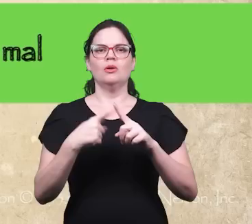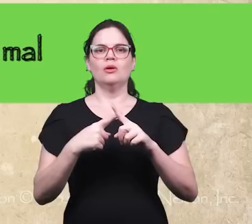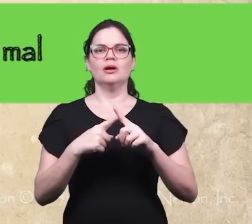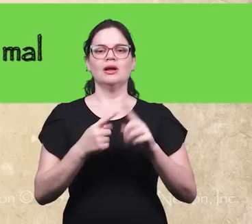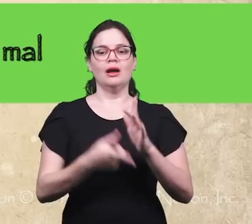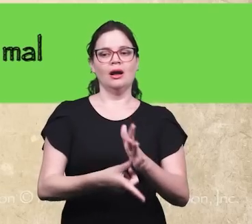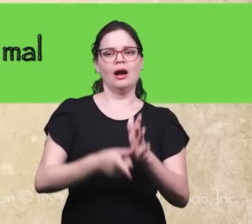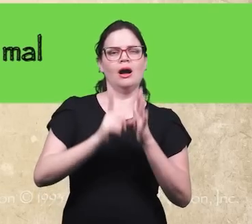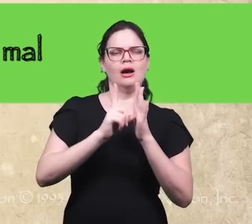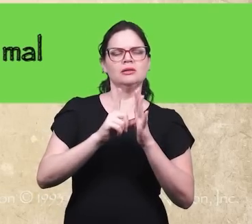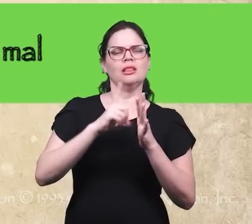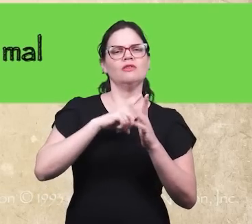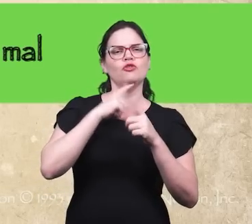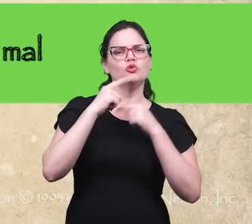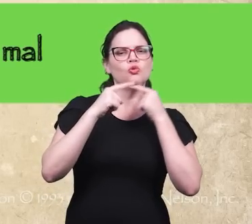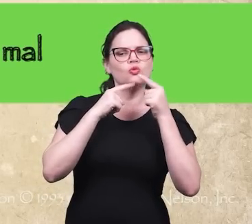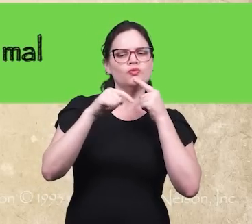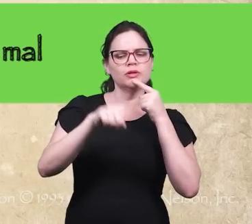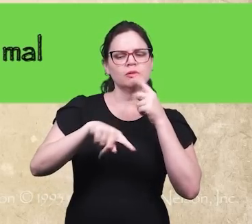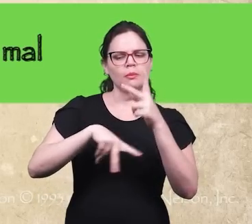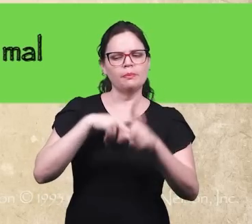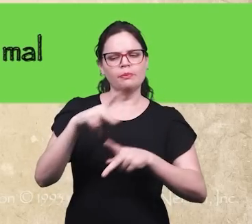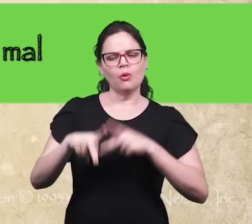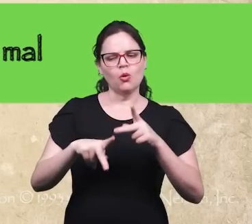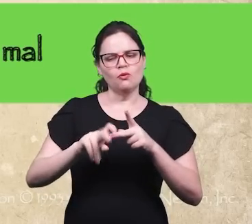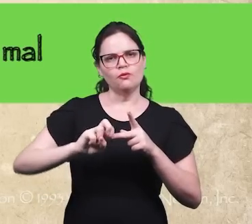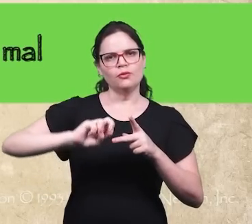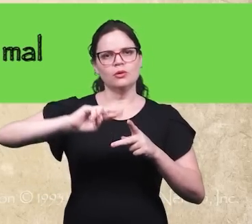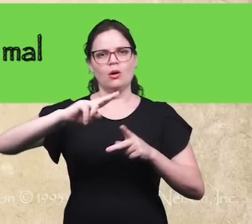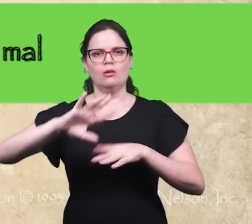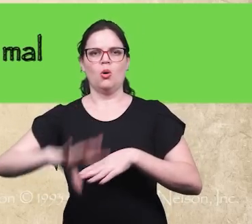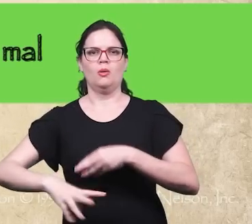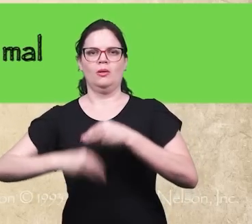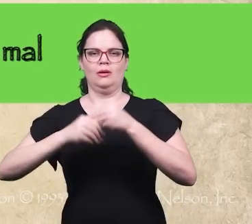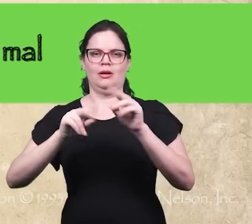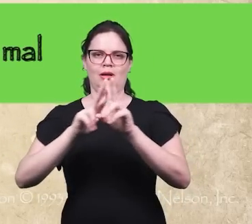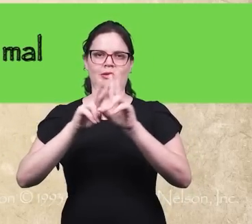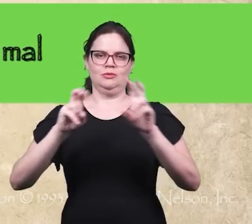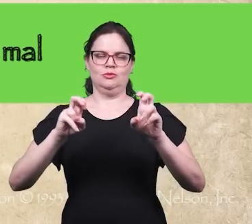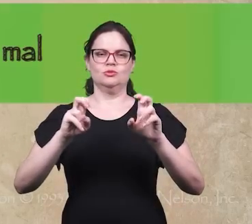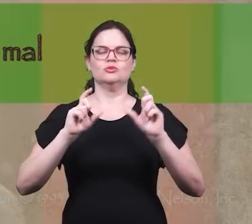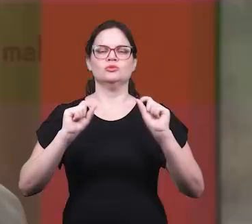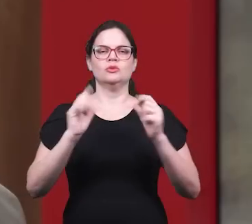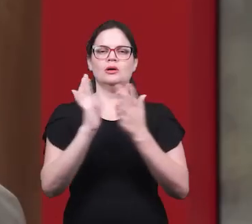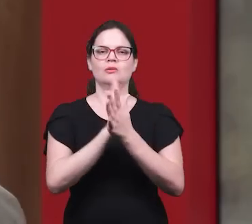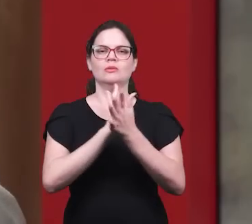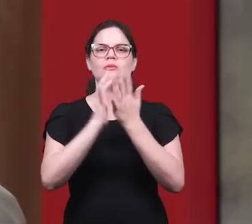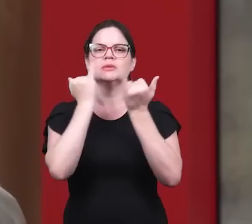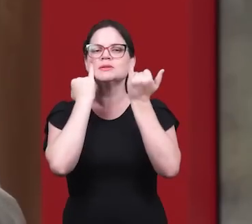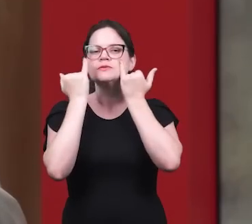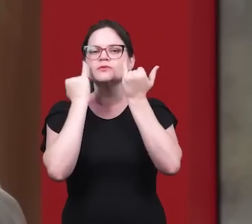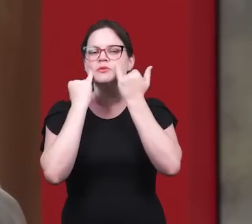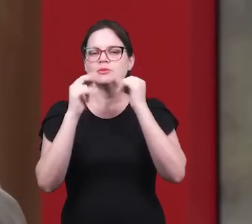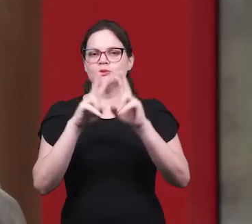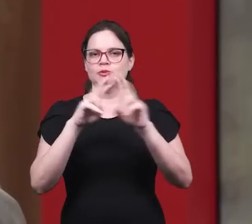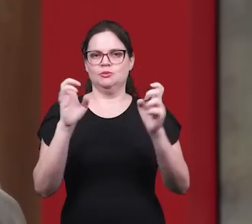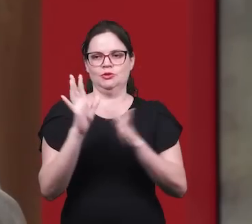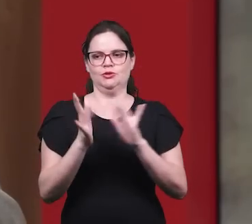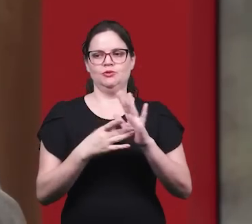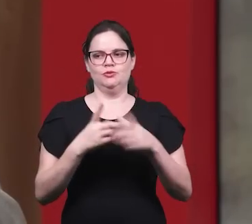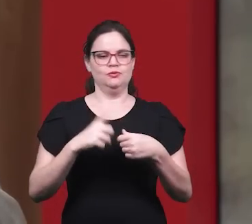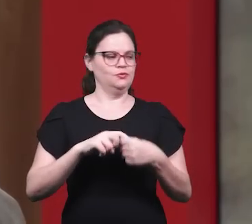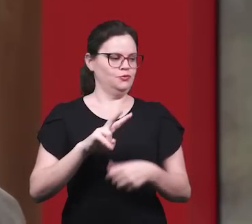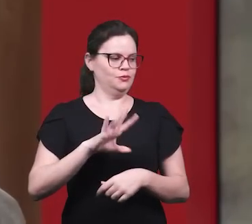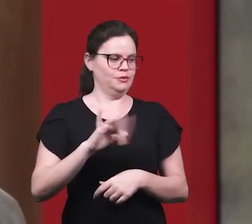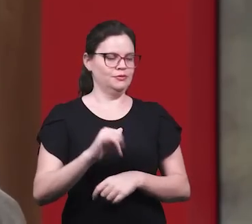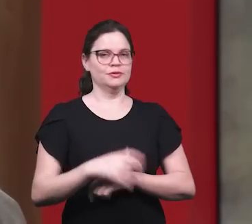parece que surgiu alguma dúvida ou ele quis complementar a respeito de informações sobre a volta de Jesus,